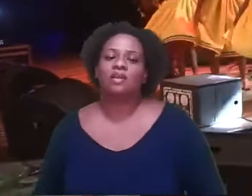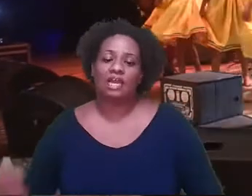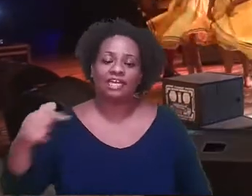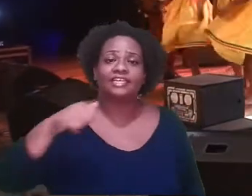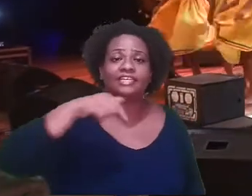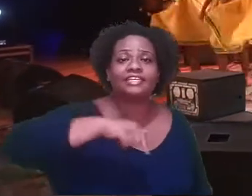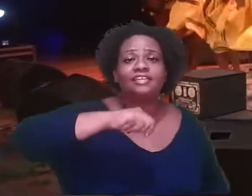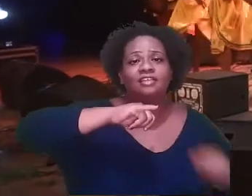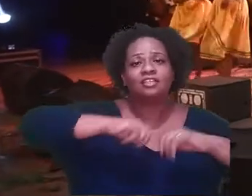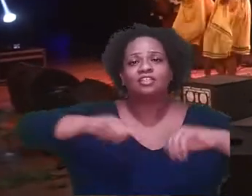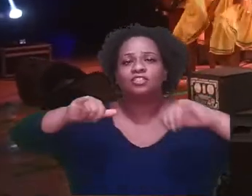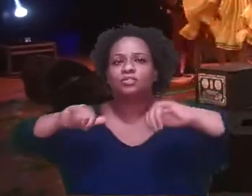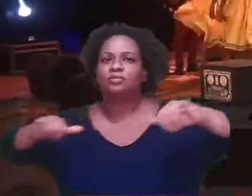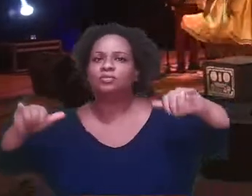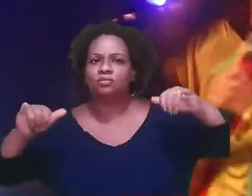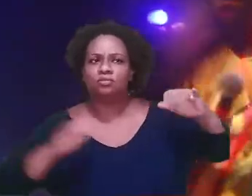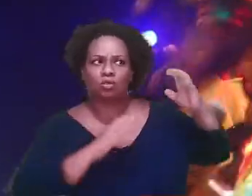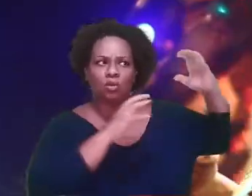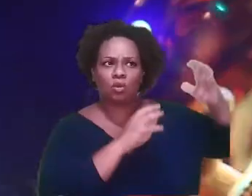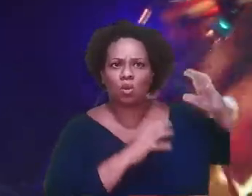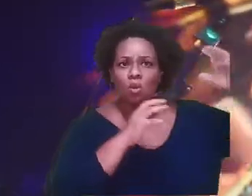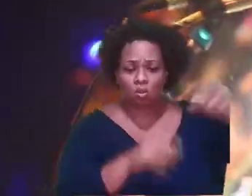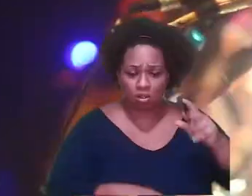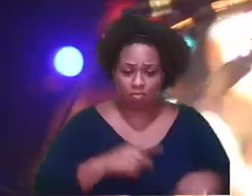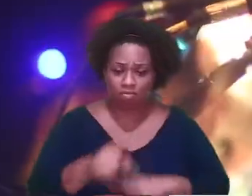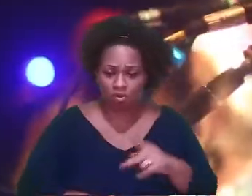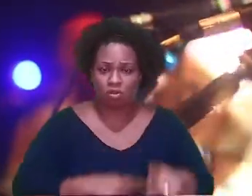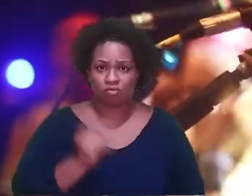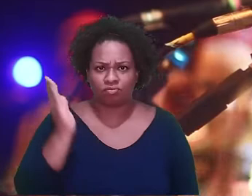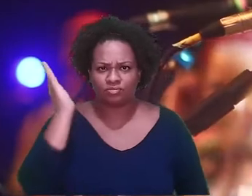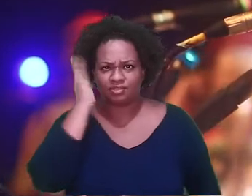anunciar que o corpo tem ciência.